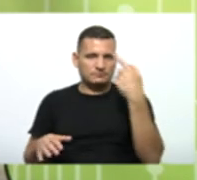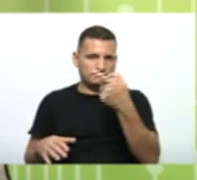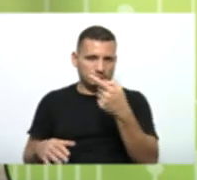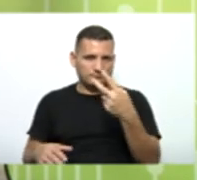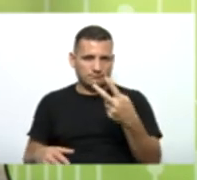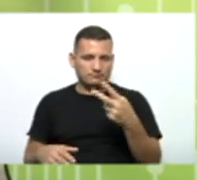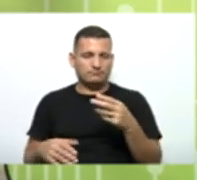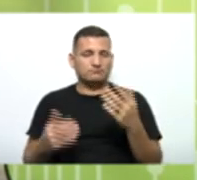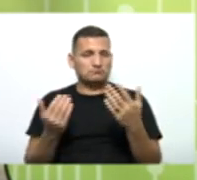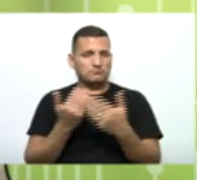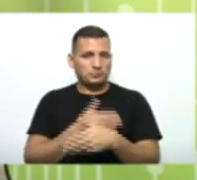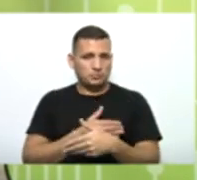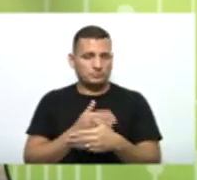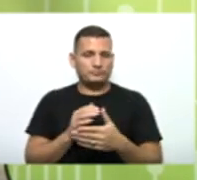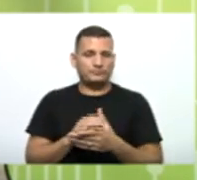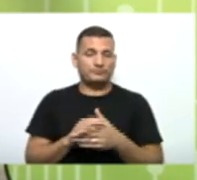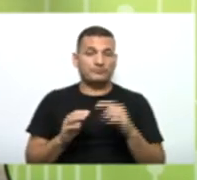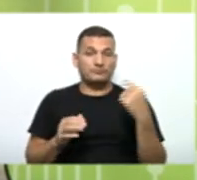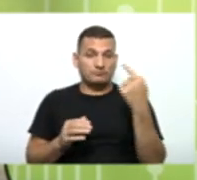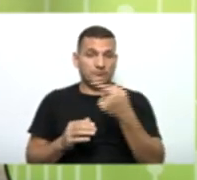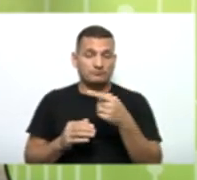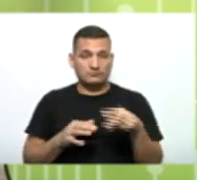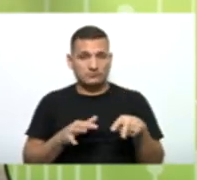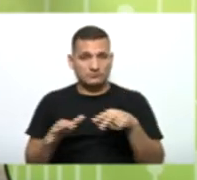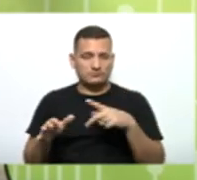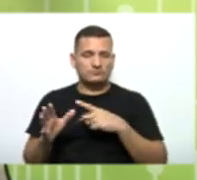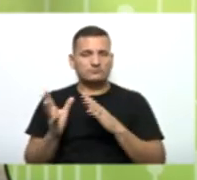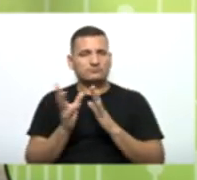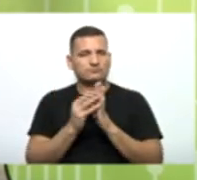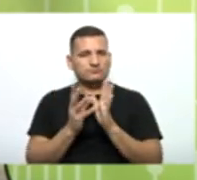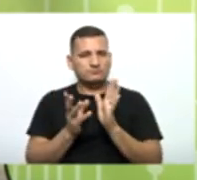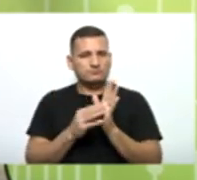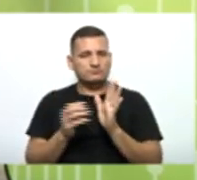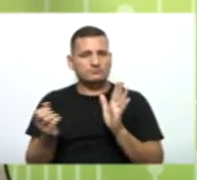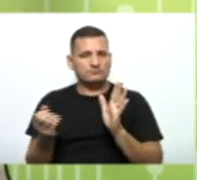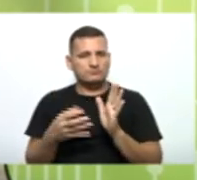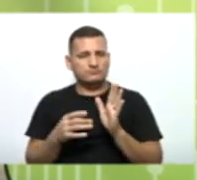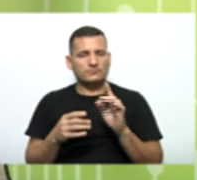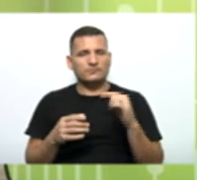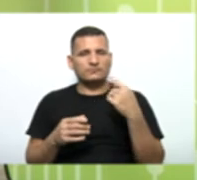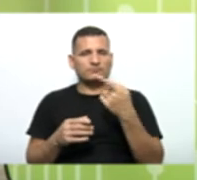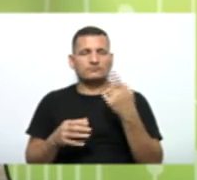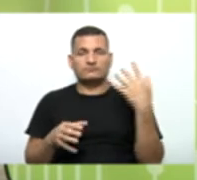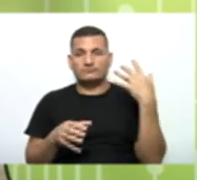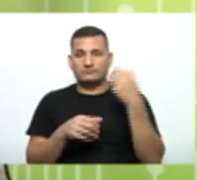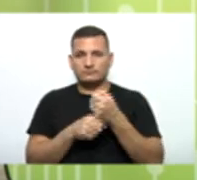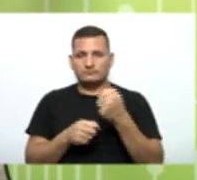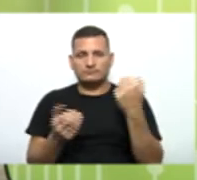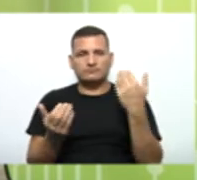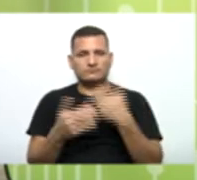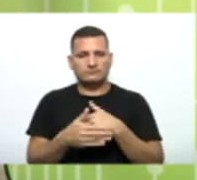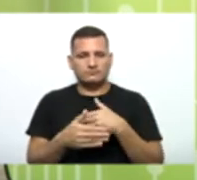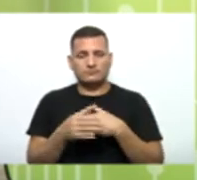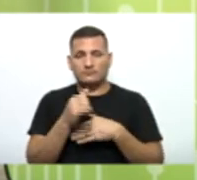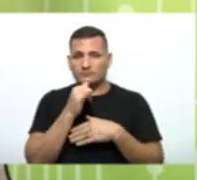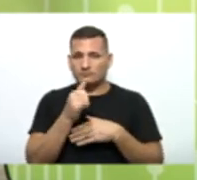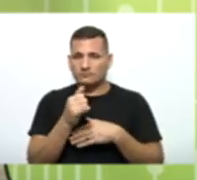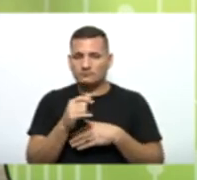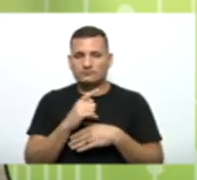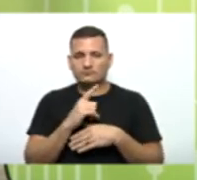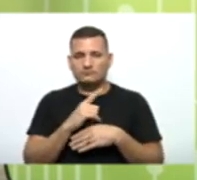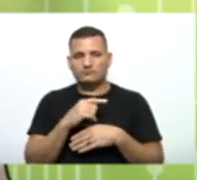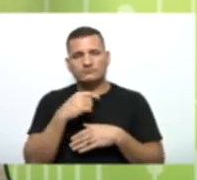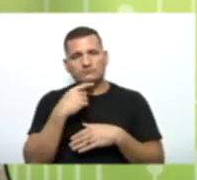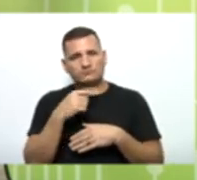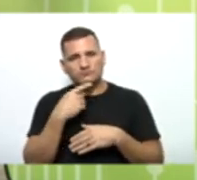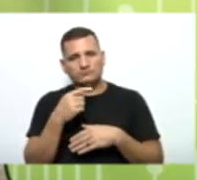prova. Vamos ter na semana que vem um conteúdo novo e depois revisão para a prova. Beleza? Se ainda tiver alguma dúvida, se